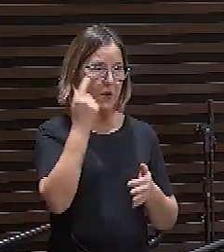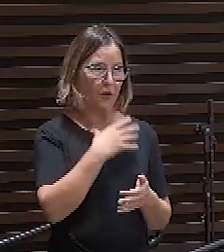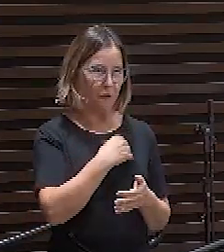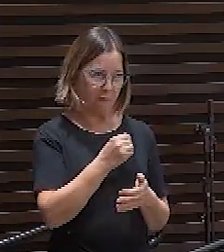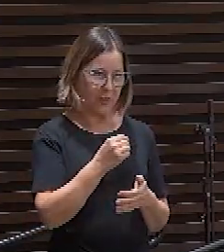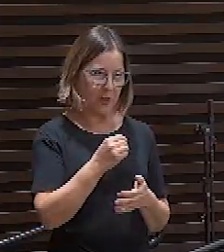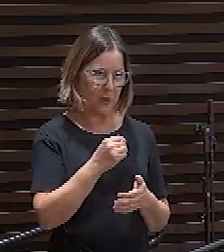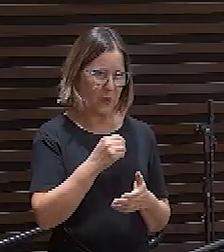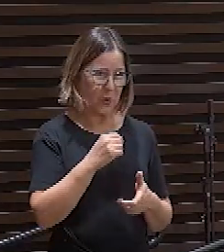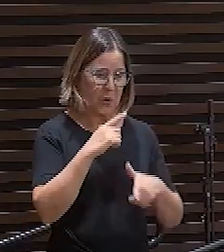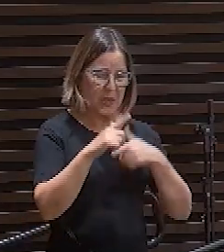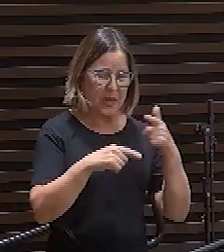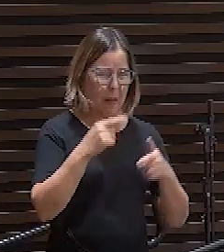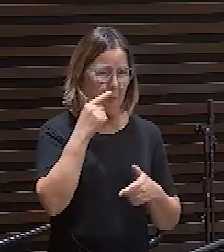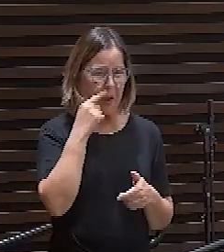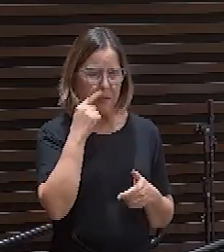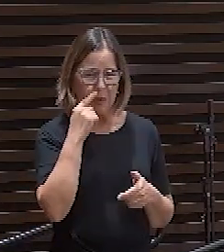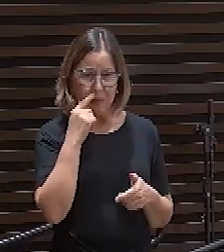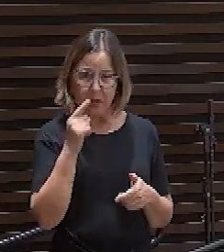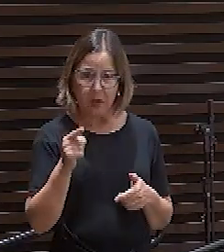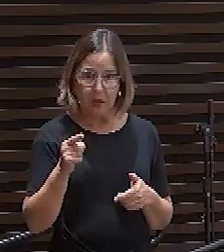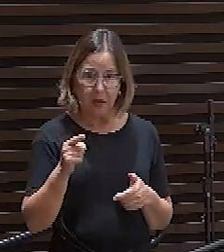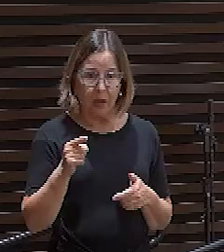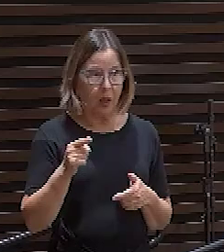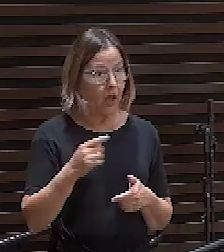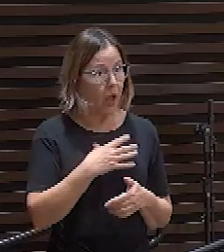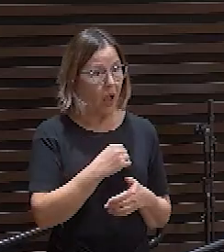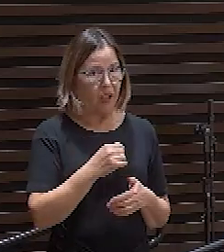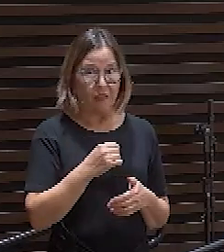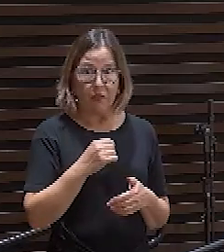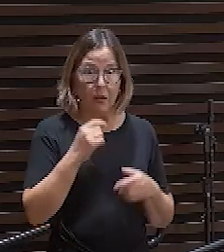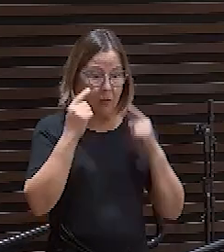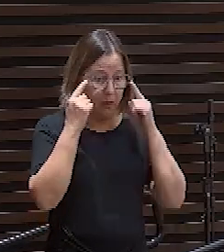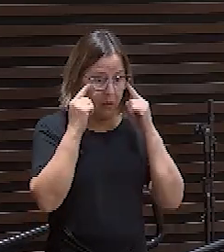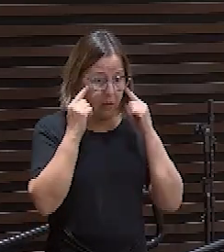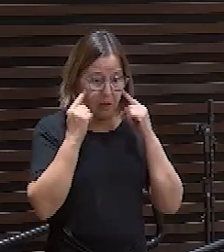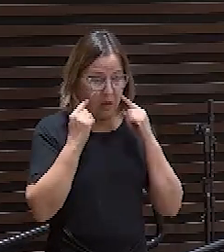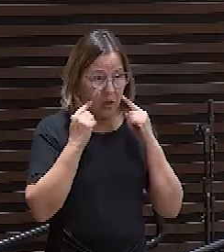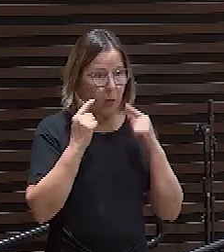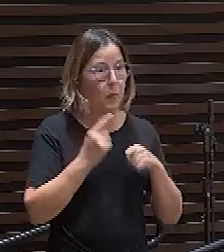Então, você dizer para o seu filho a verdade,